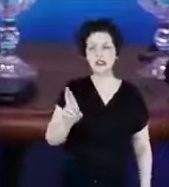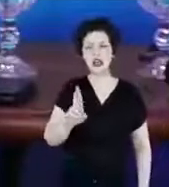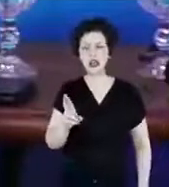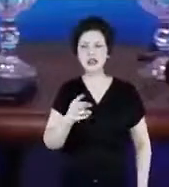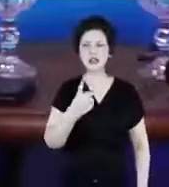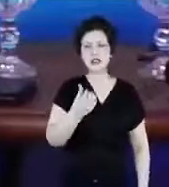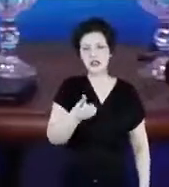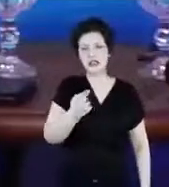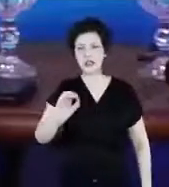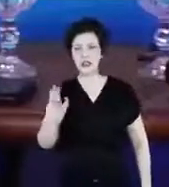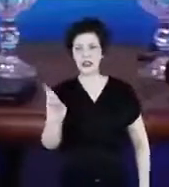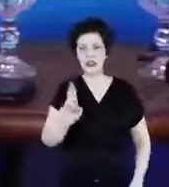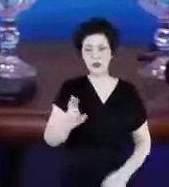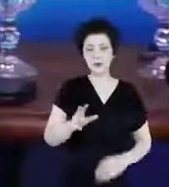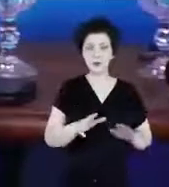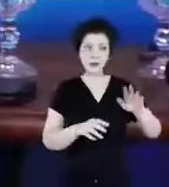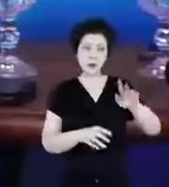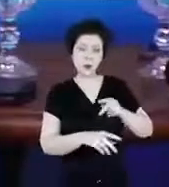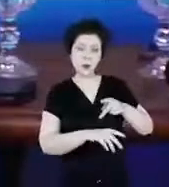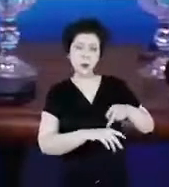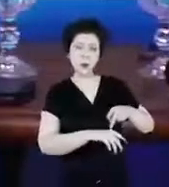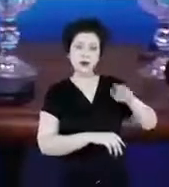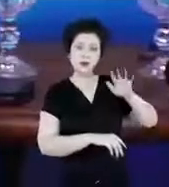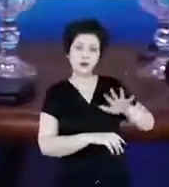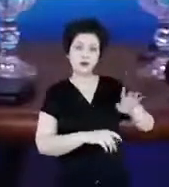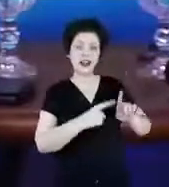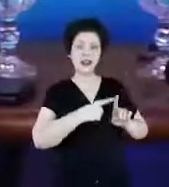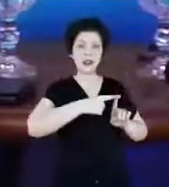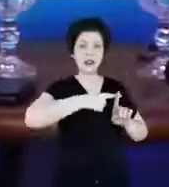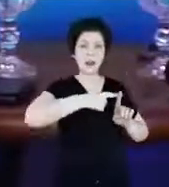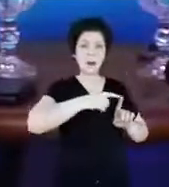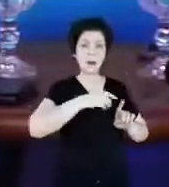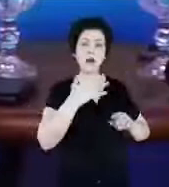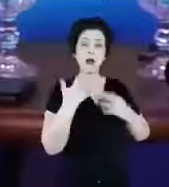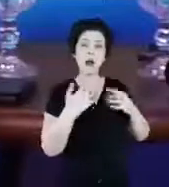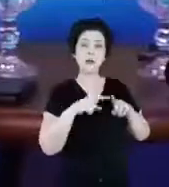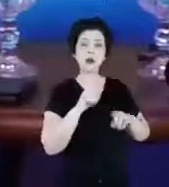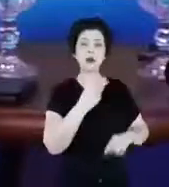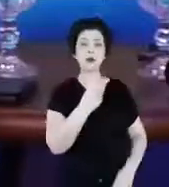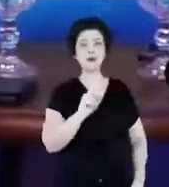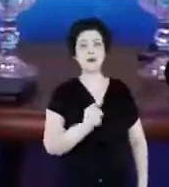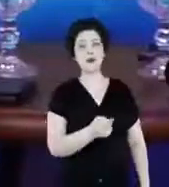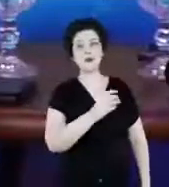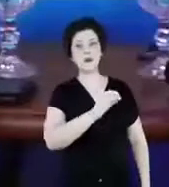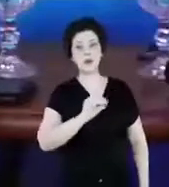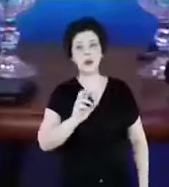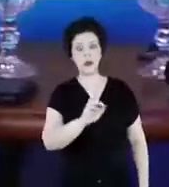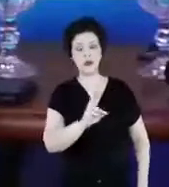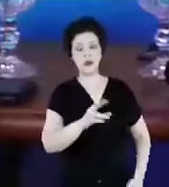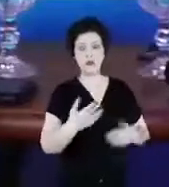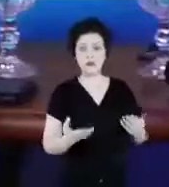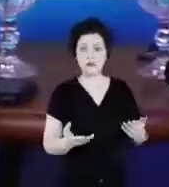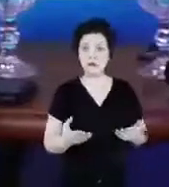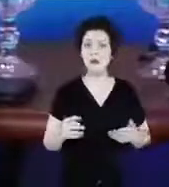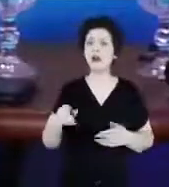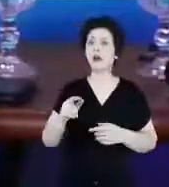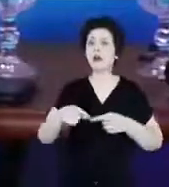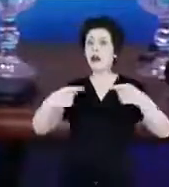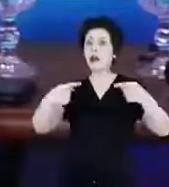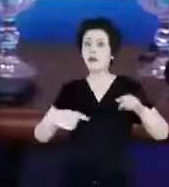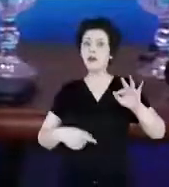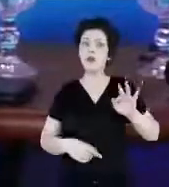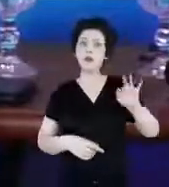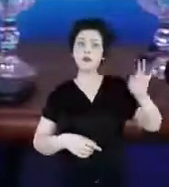crise toda, chegou a comprar energia térmica de mais de R$2.100, e também pelo desafio futuro de